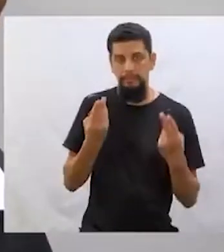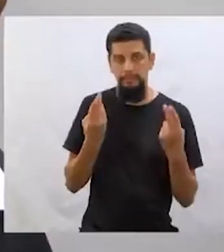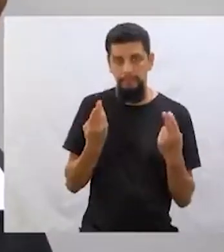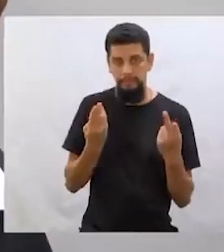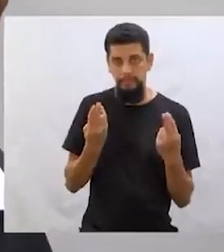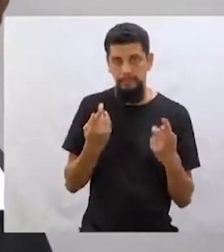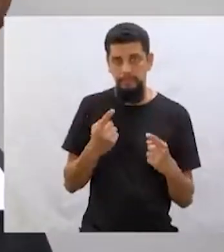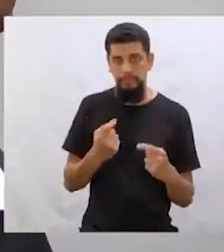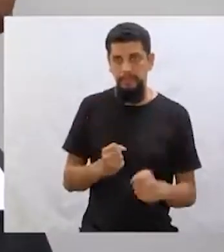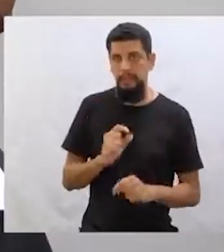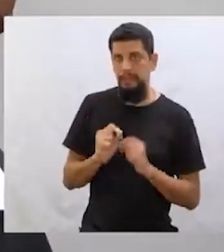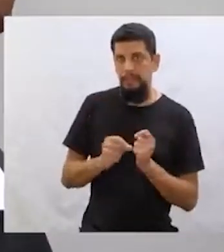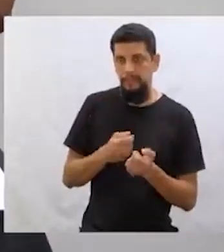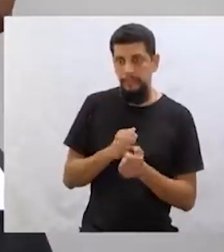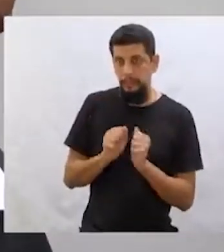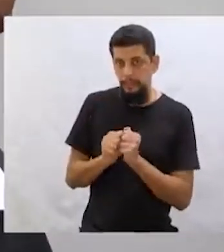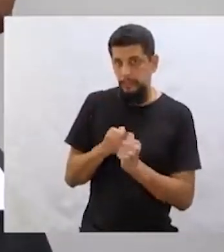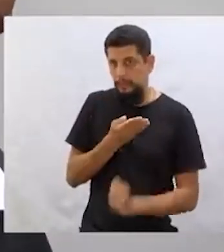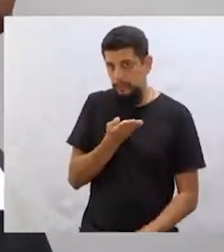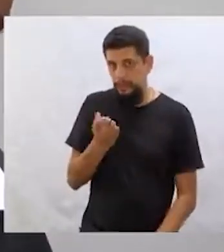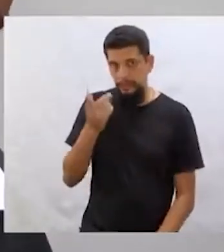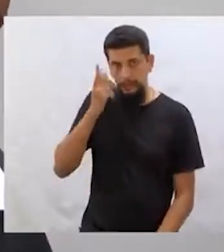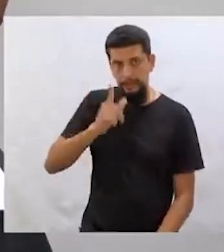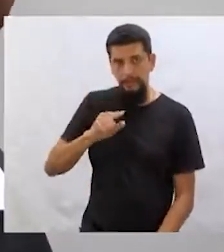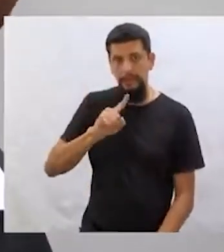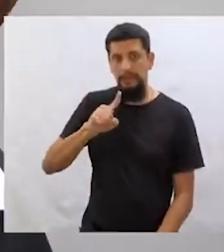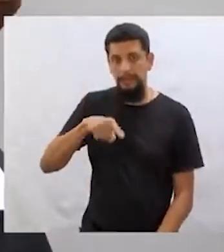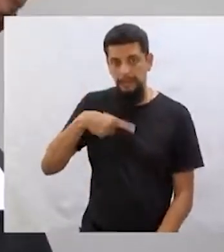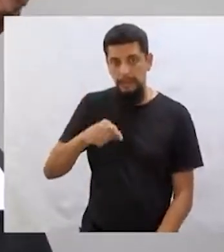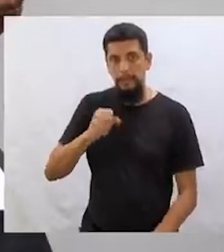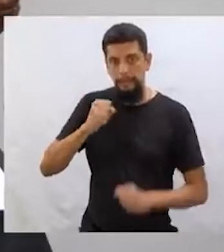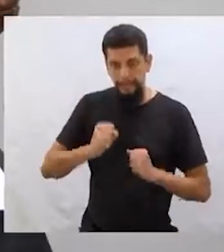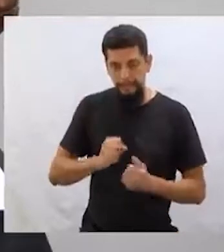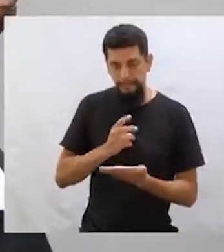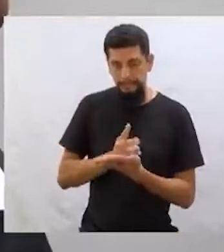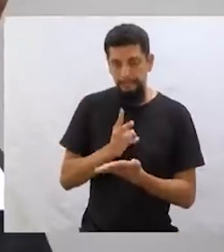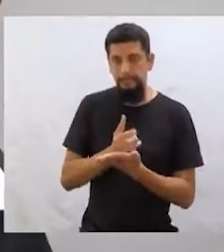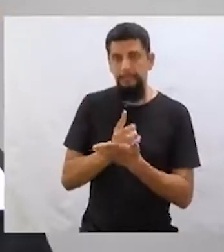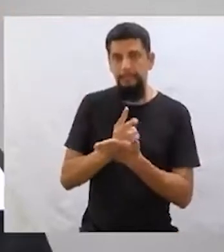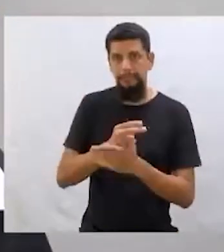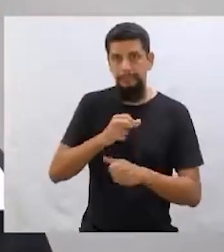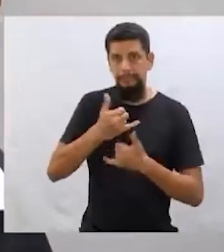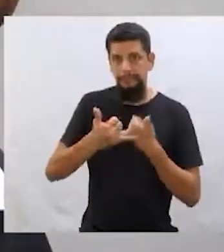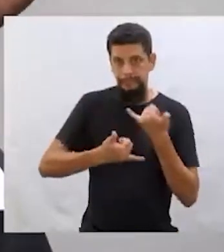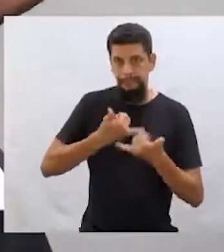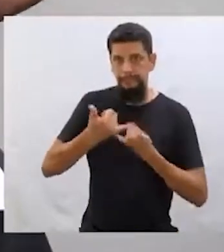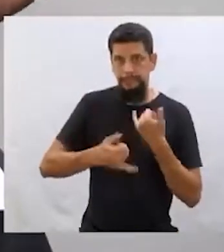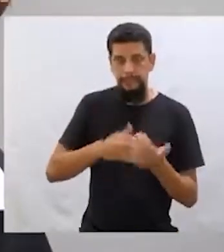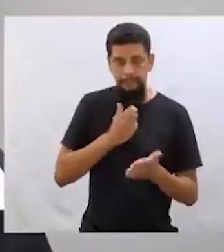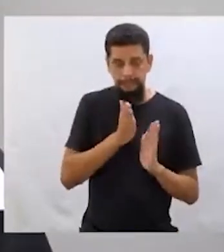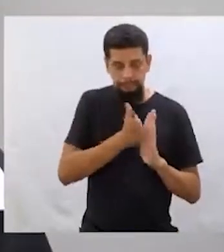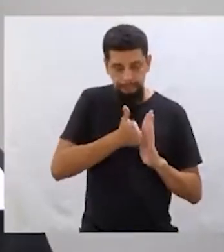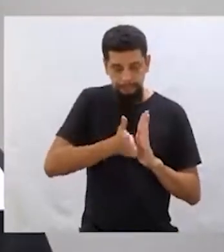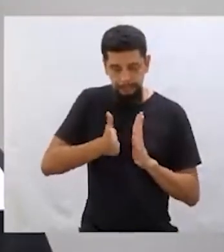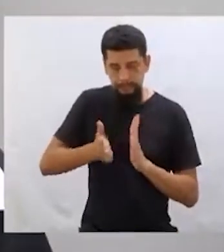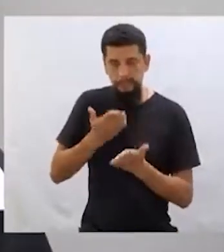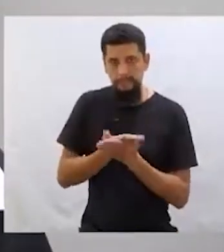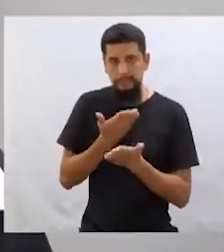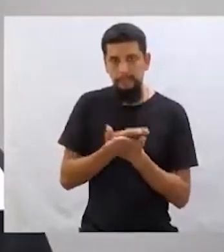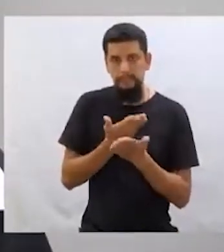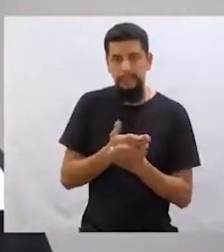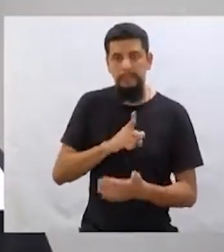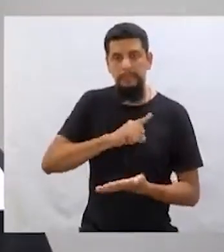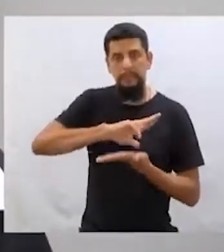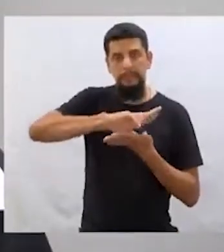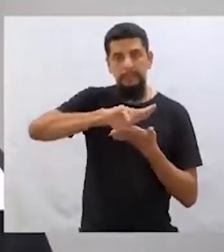Será que você ganhou? Será que quem está com você ganhou? Depois você pode continuar jogando. Aqui nós vamos dar sequência na nossa aula,